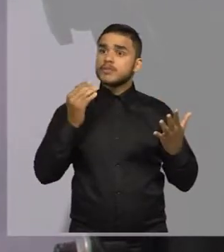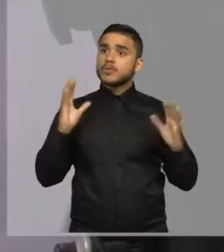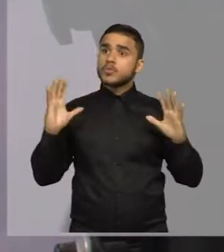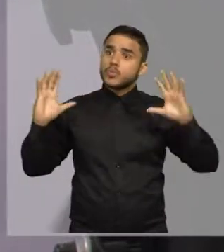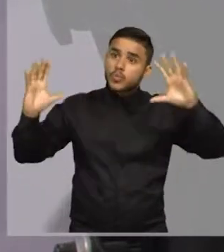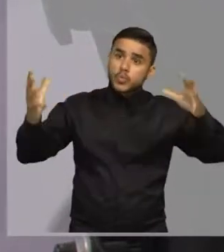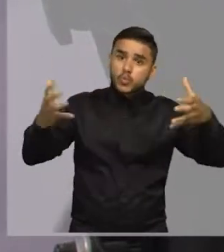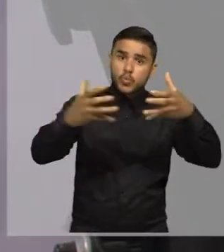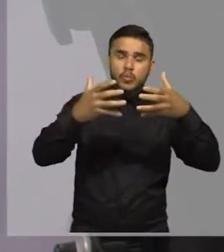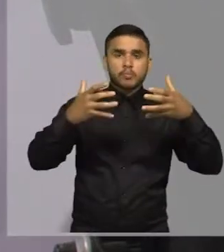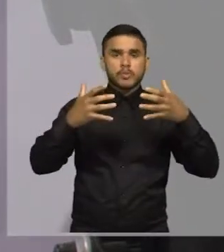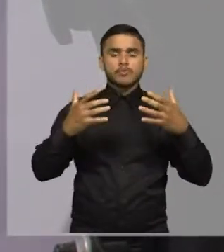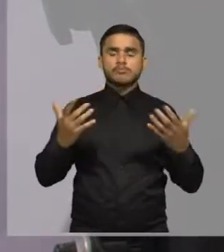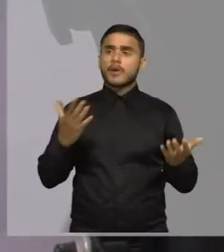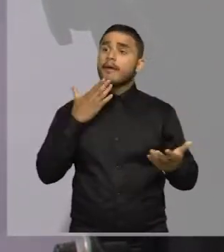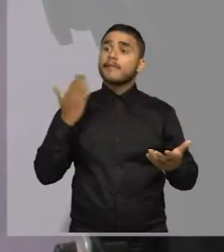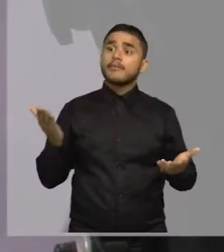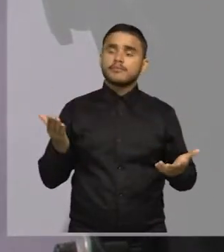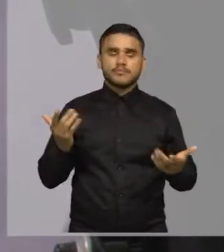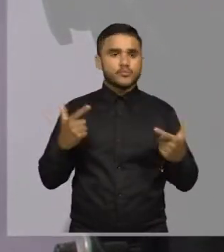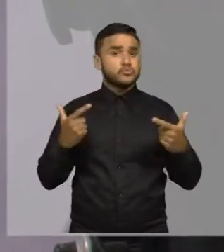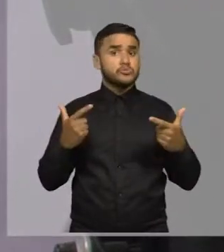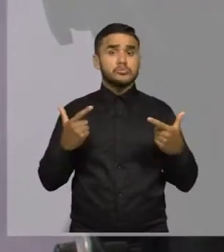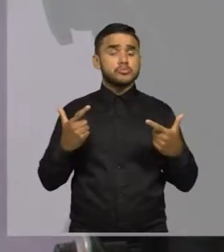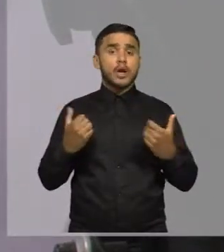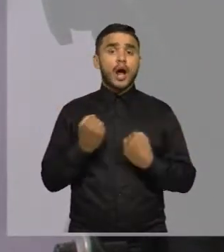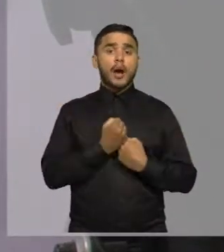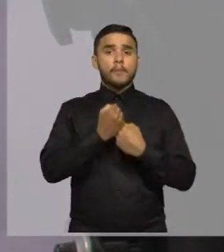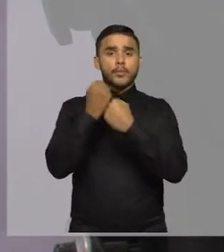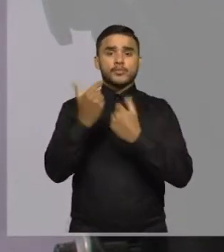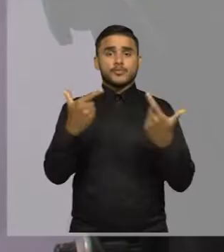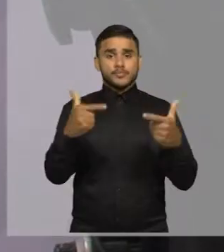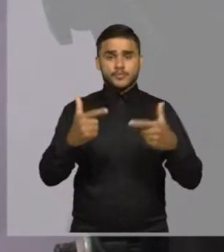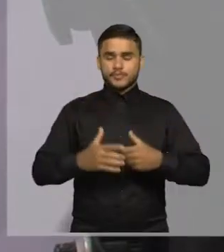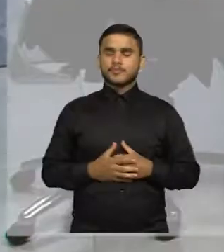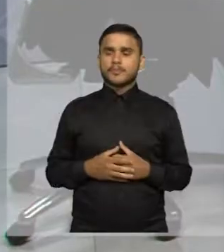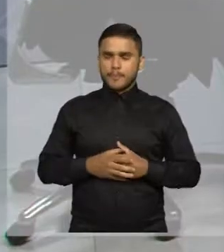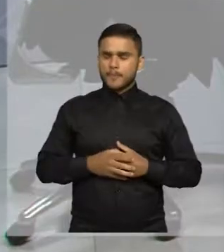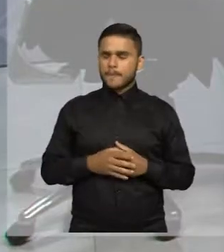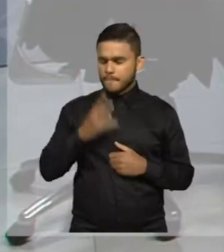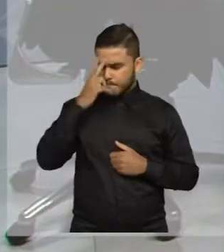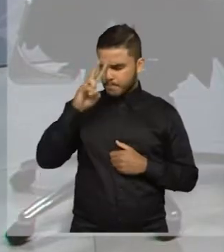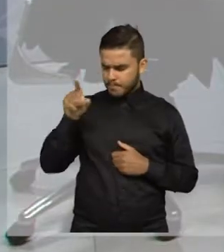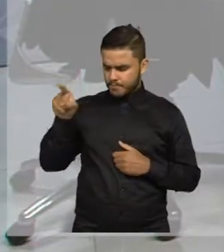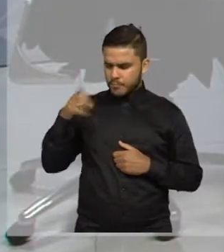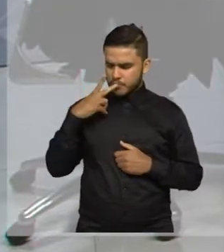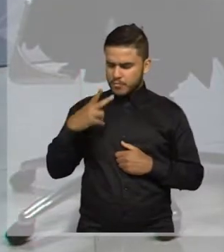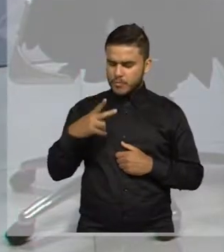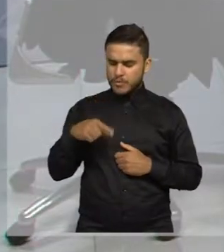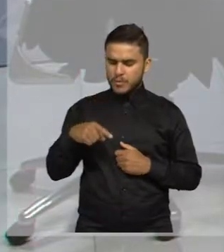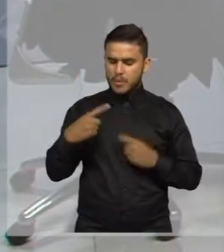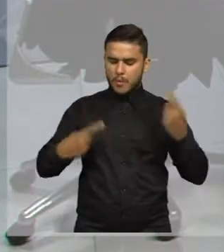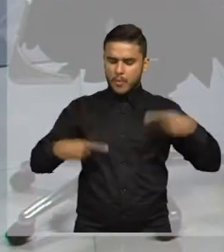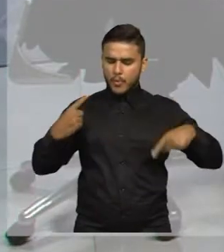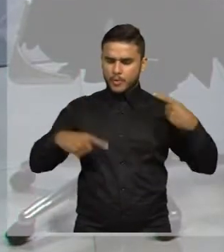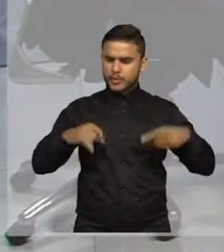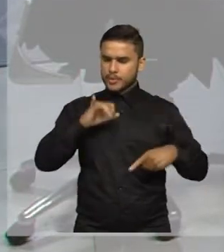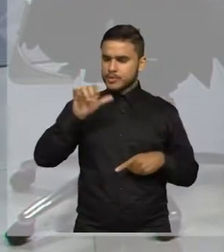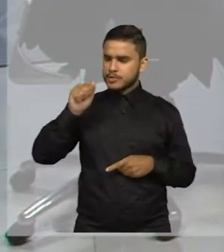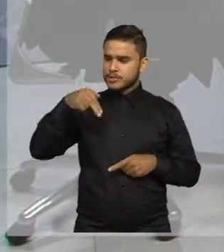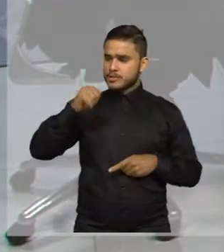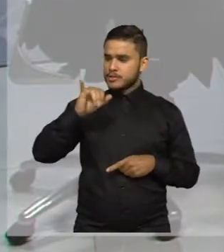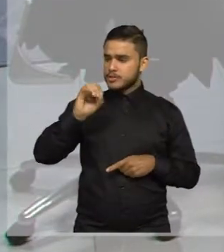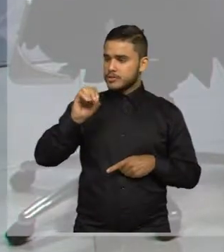da boiada cidadã para levar esse povo para lá, e ele não tinha. Aliás, esse episódio do Jânio entrou até para o folclore da